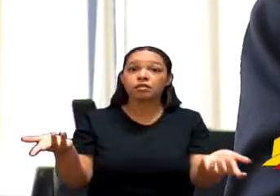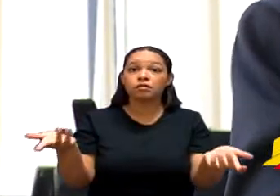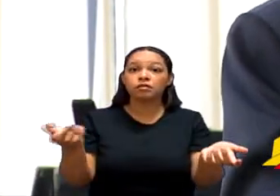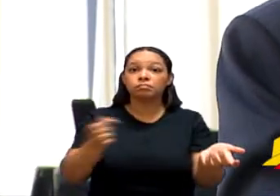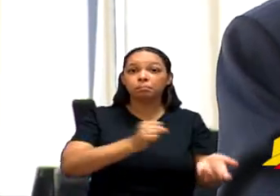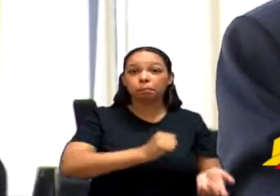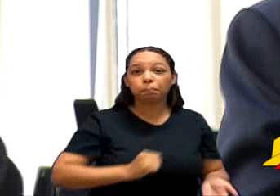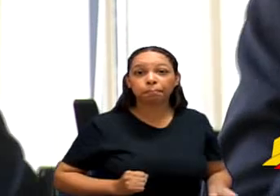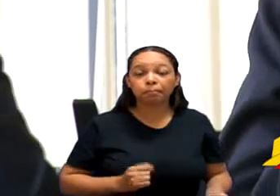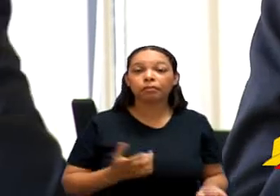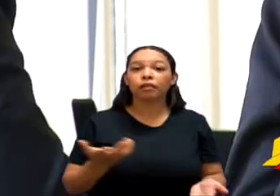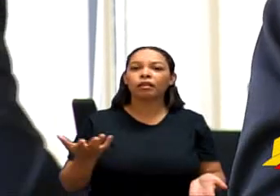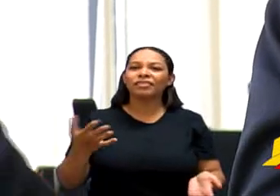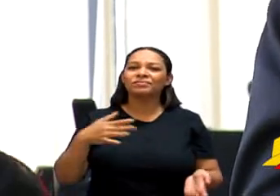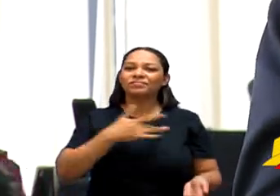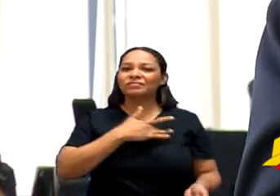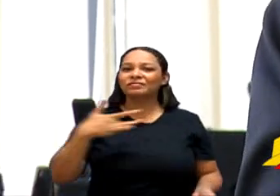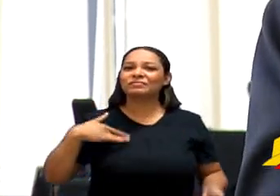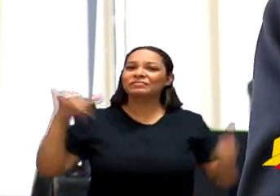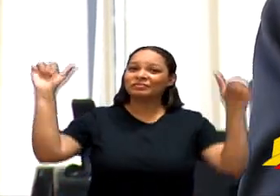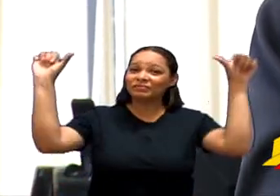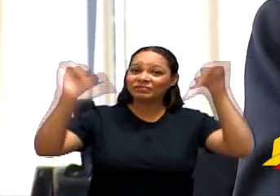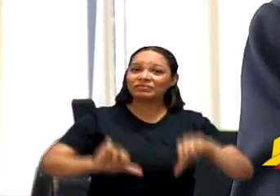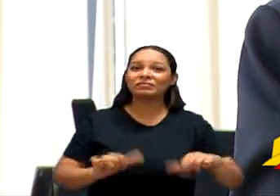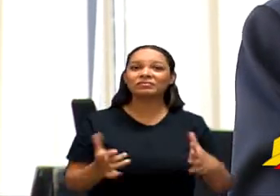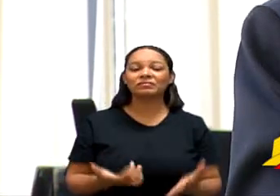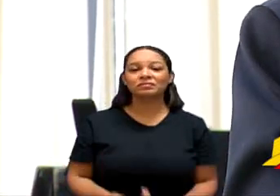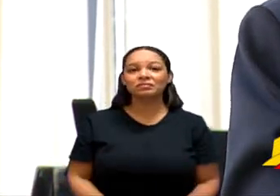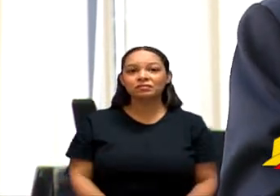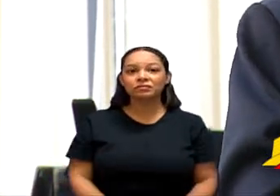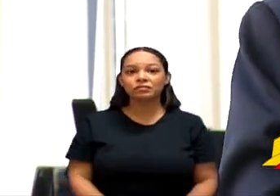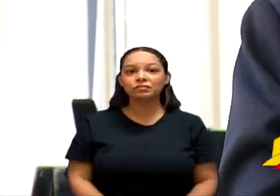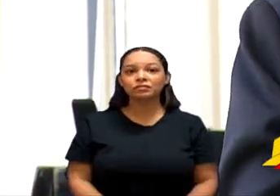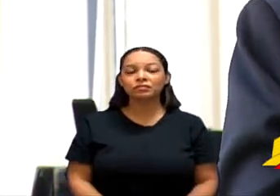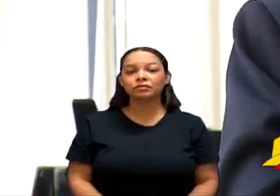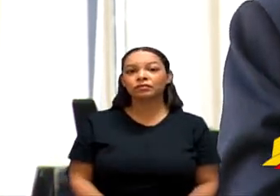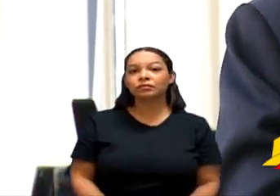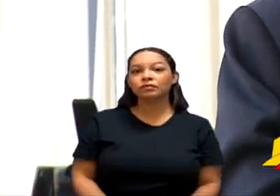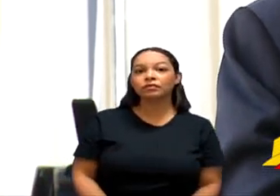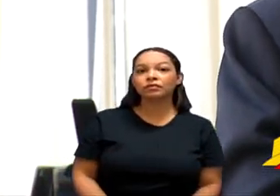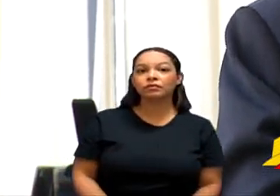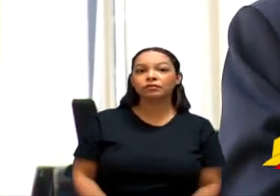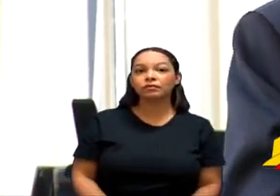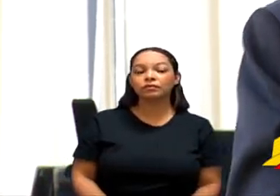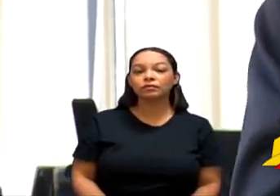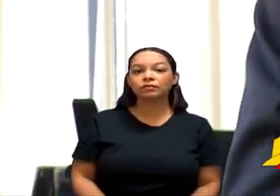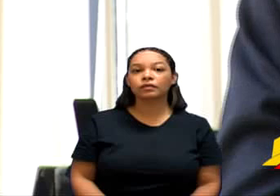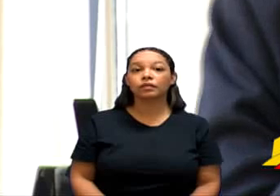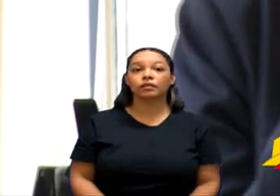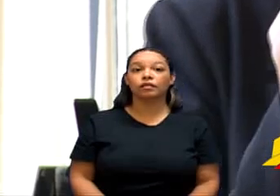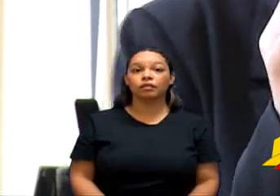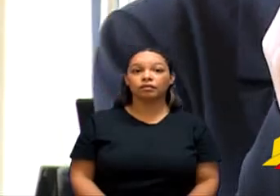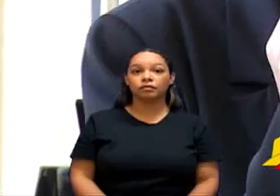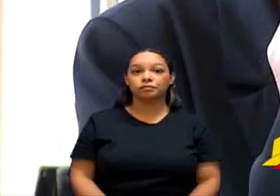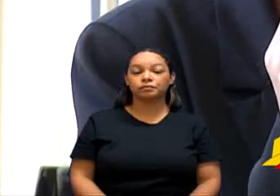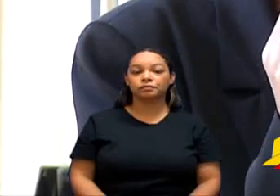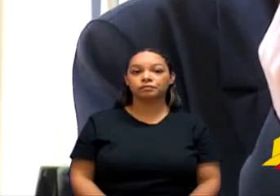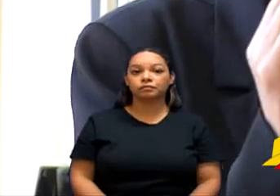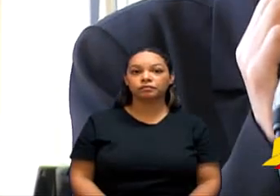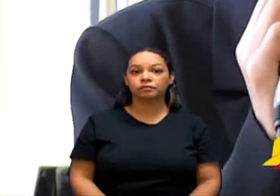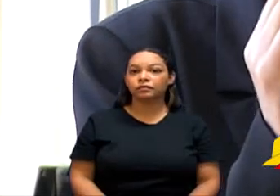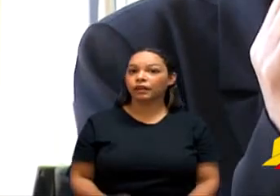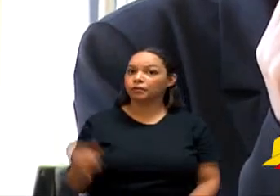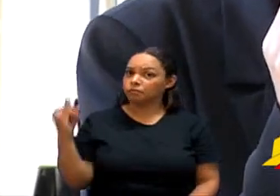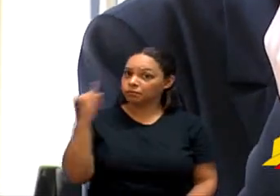diarreia, mal-estar. Então, é um caso de extrema importância e até questionado, né, o representante